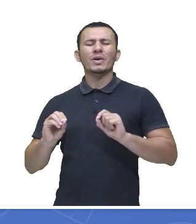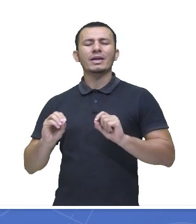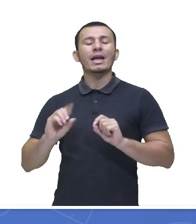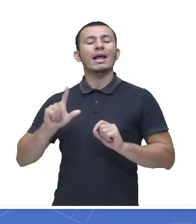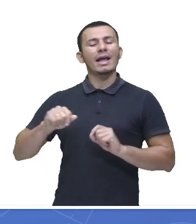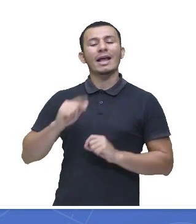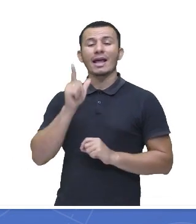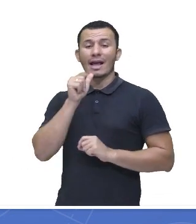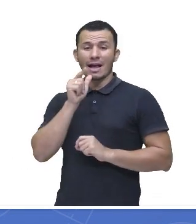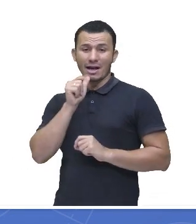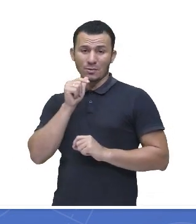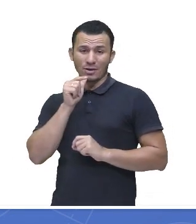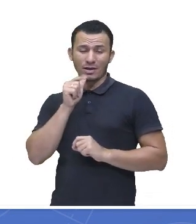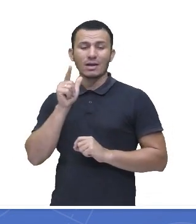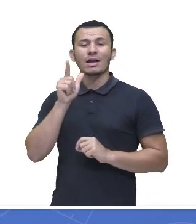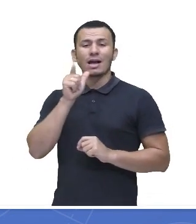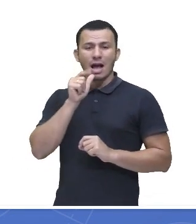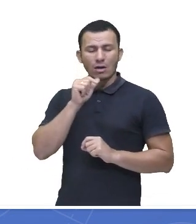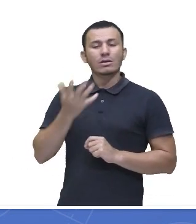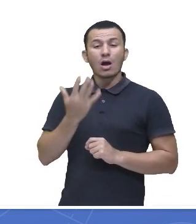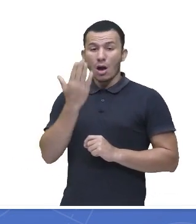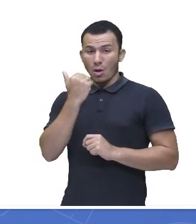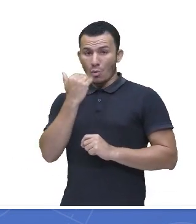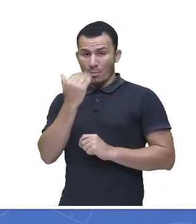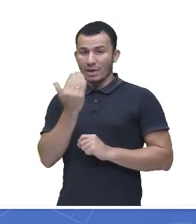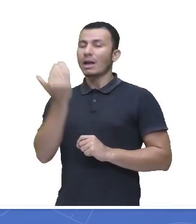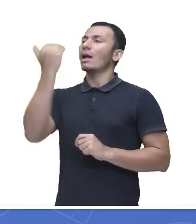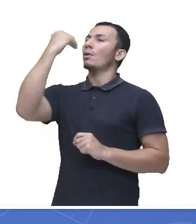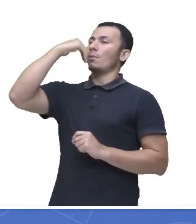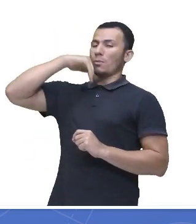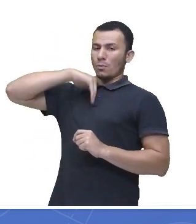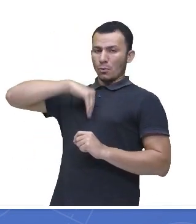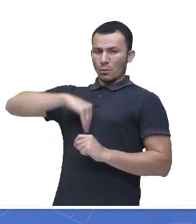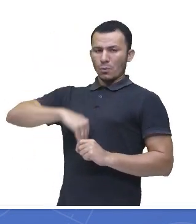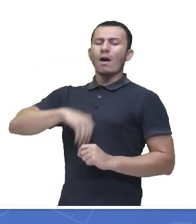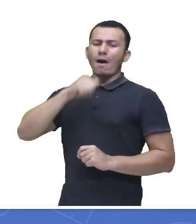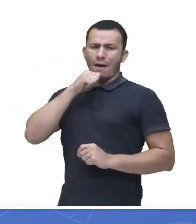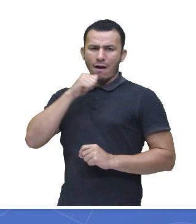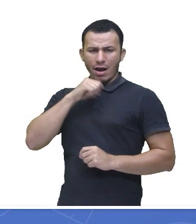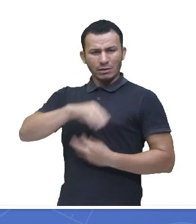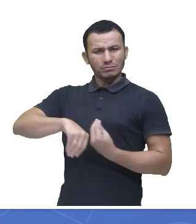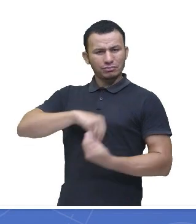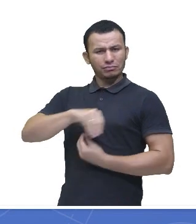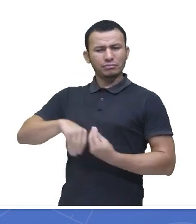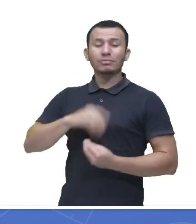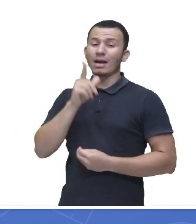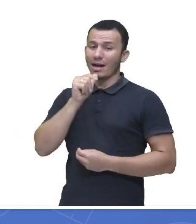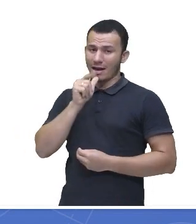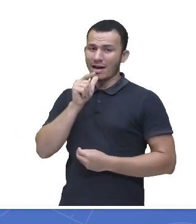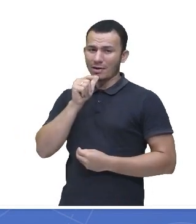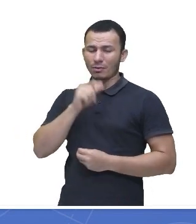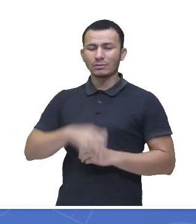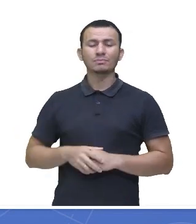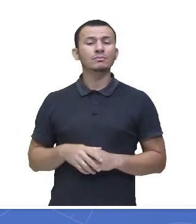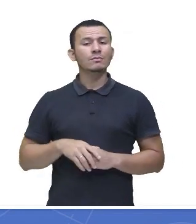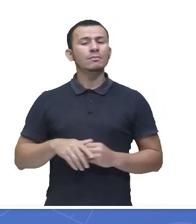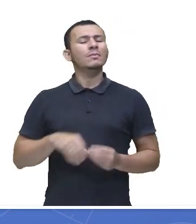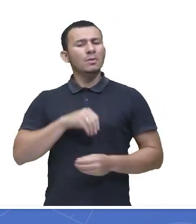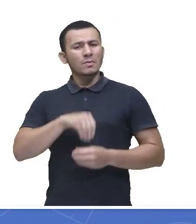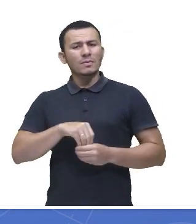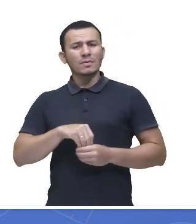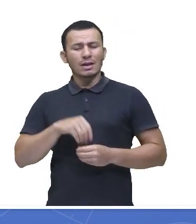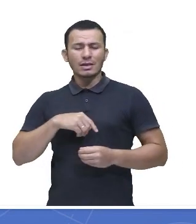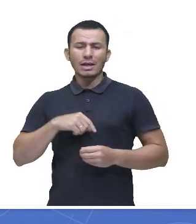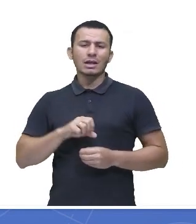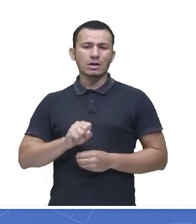esbranquiçado. Então, aqui o alimento ele ainda tem muita água, tá bom? Ainda tem muita água. Ele vai receber alguns